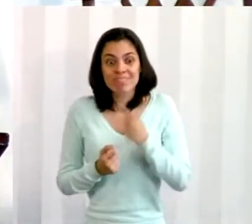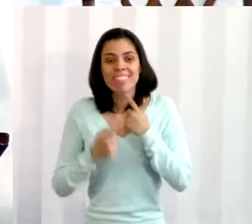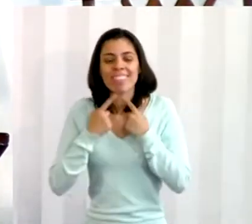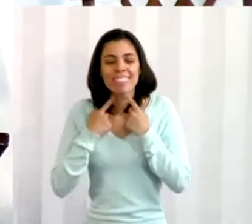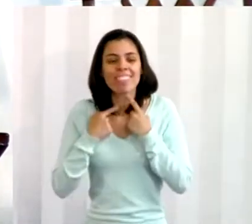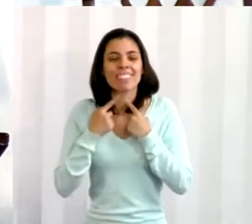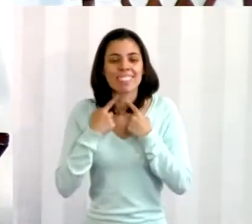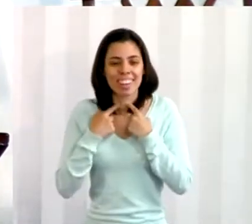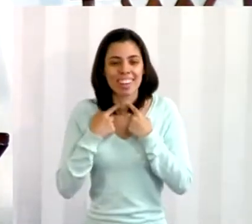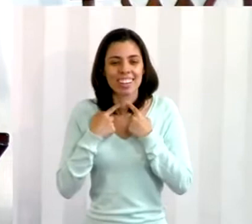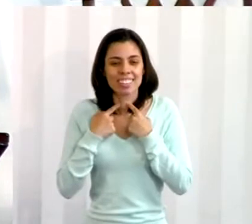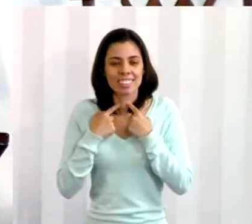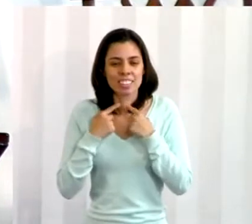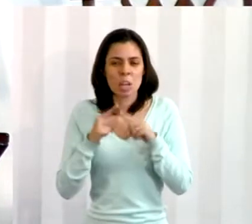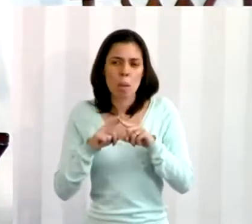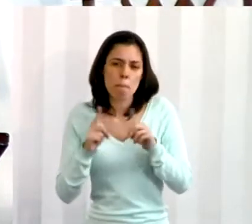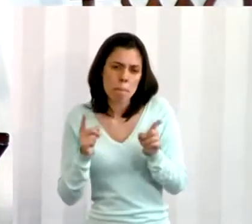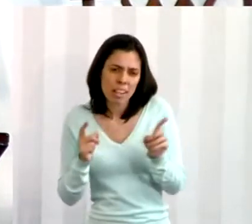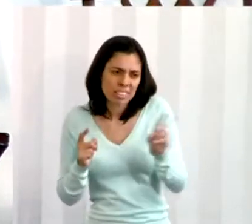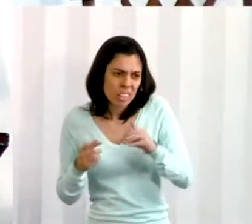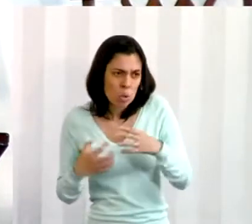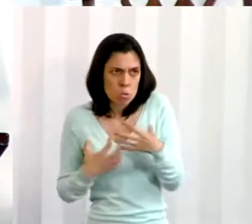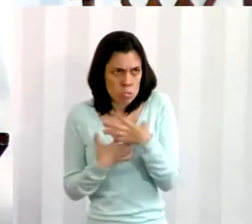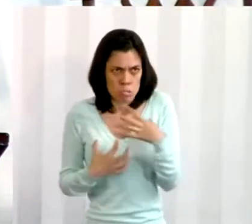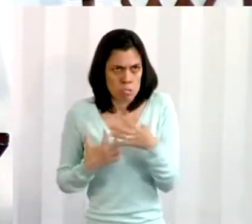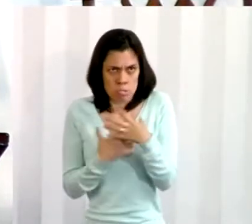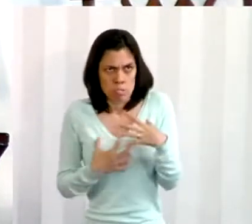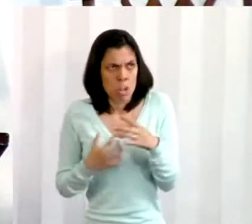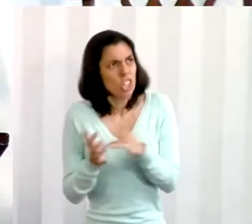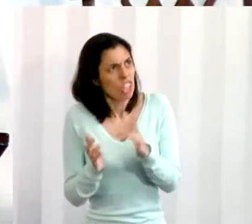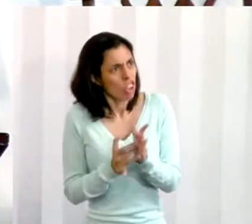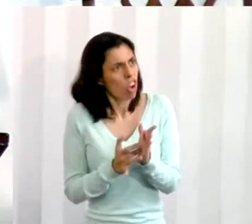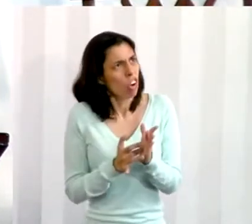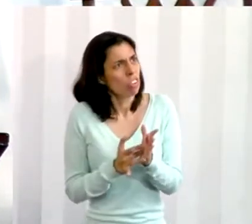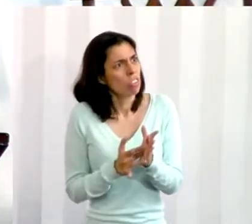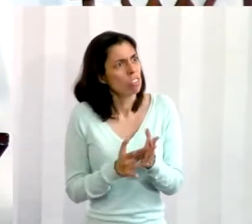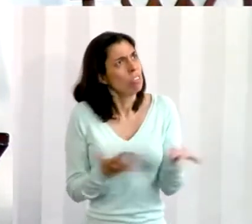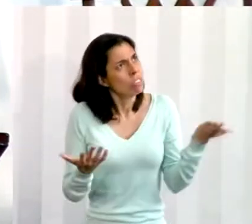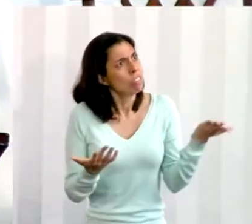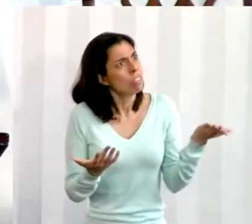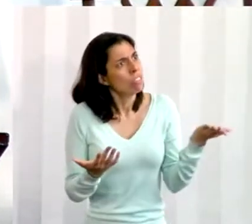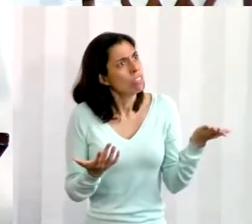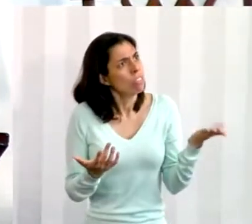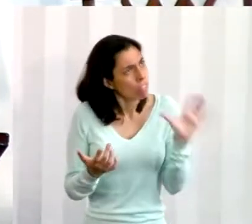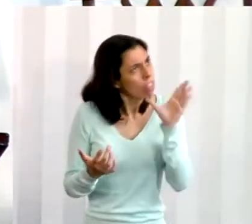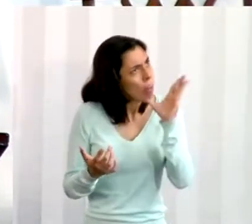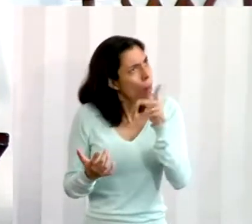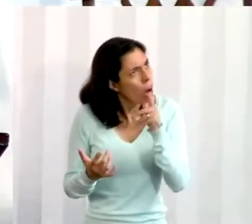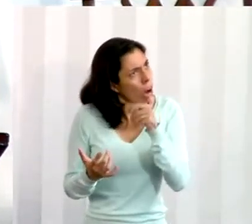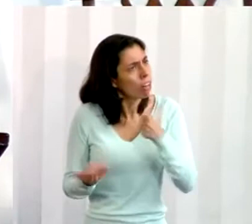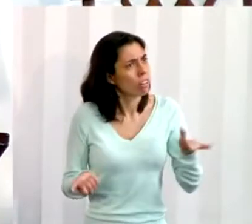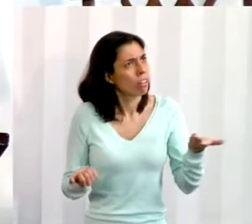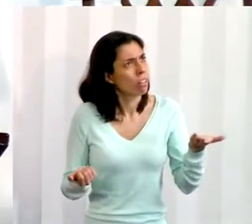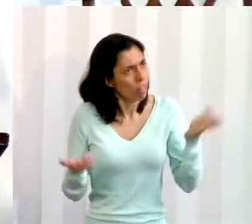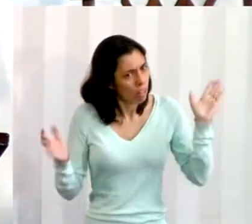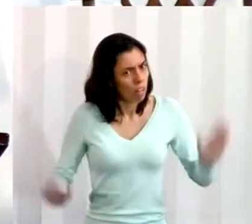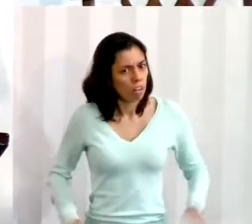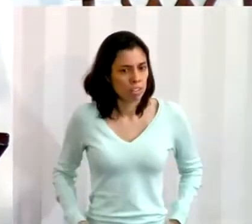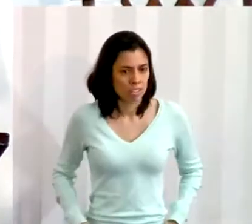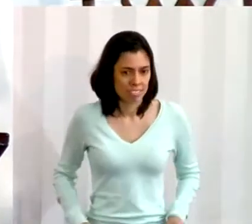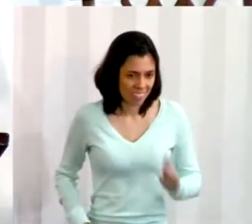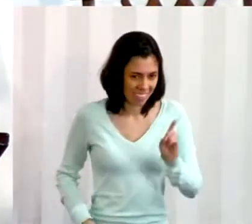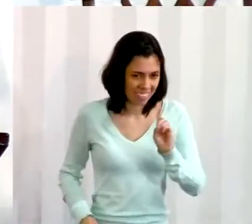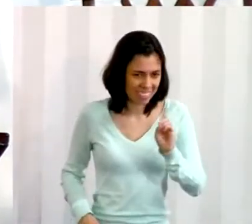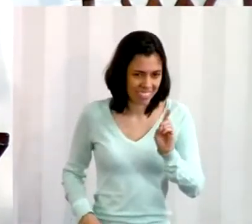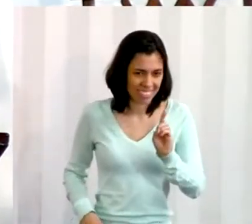bíblica, da ansiedade dos nossos tempos? Talvez a ansiedade mine a paciência de